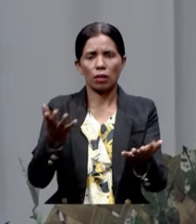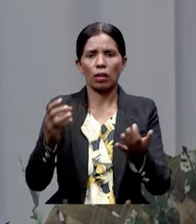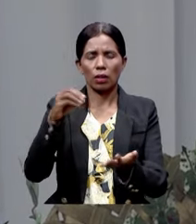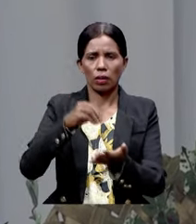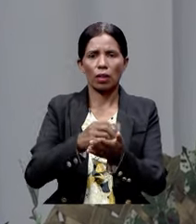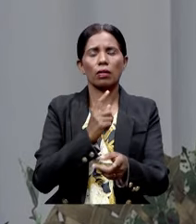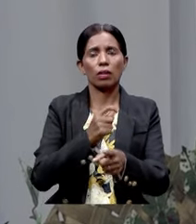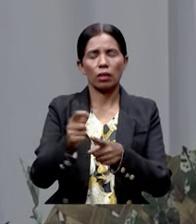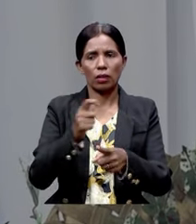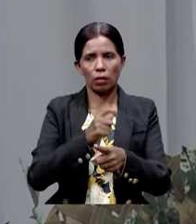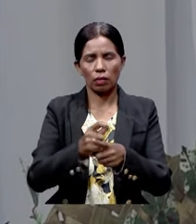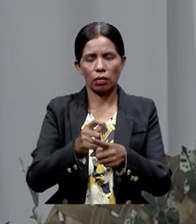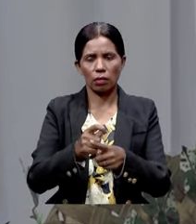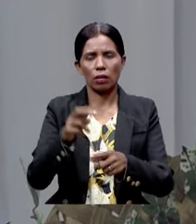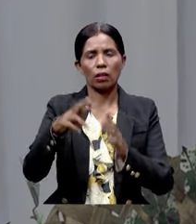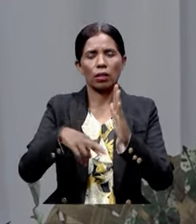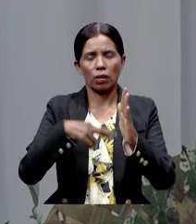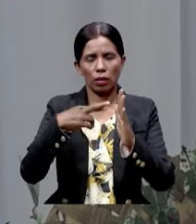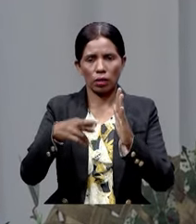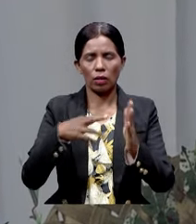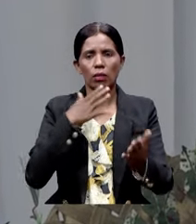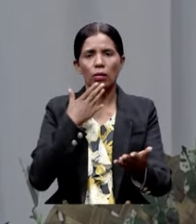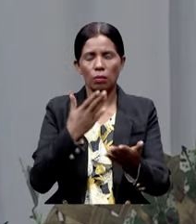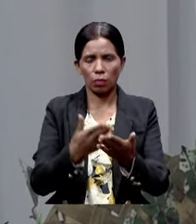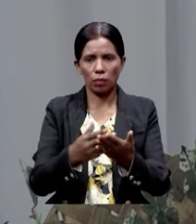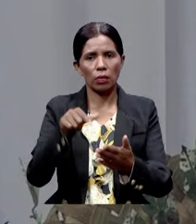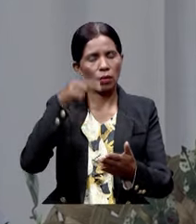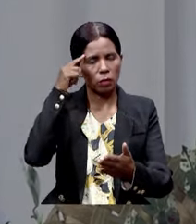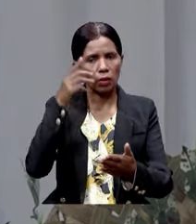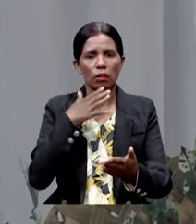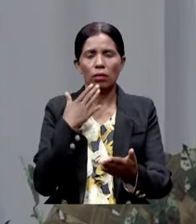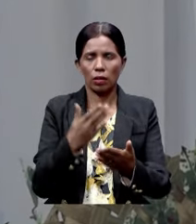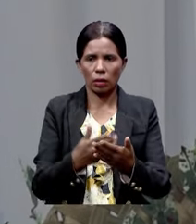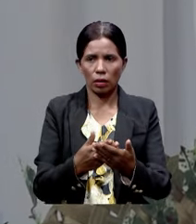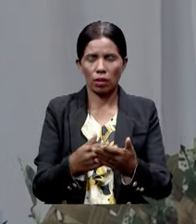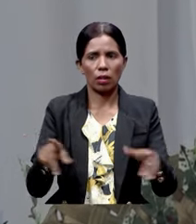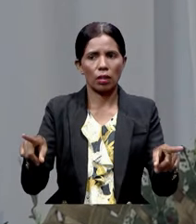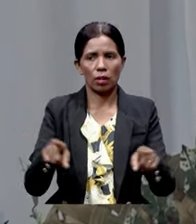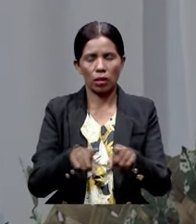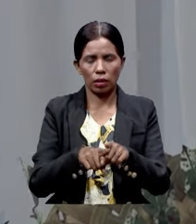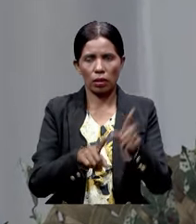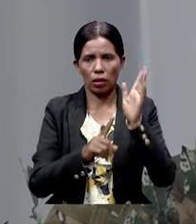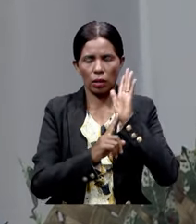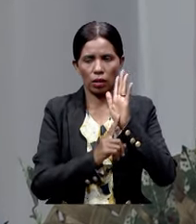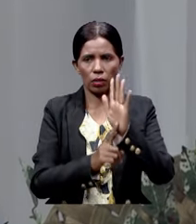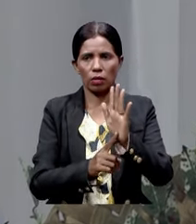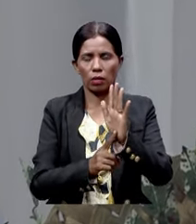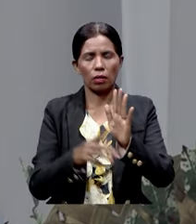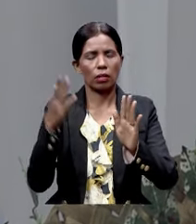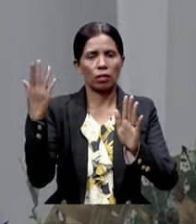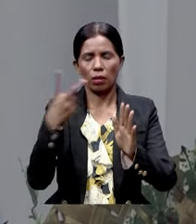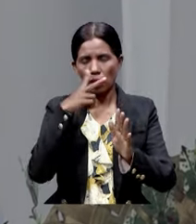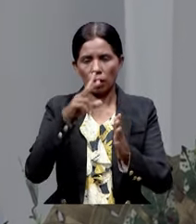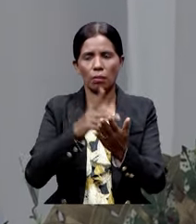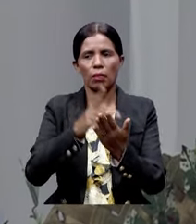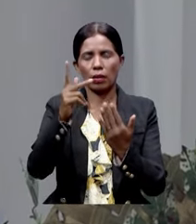práctica principio boa governação nian. Anesan transparência e a elaboração